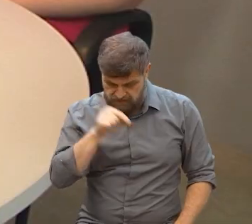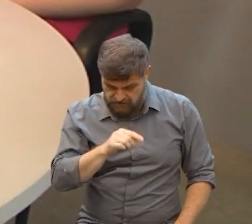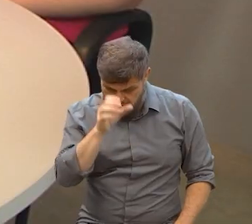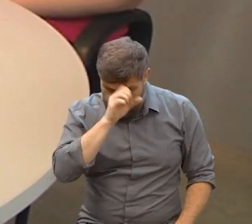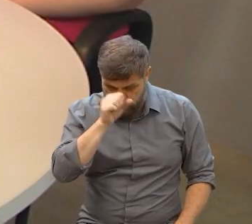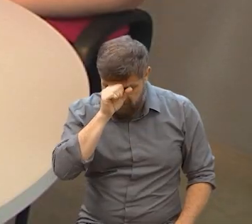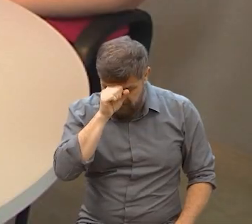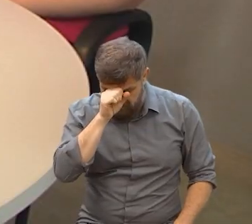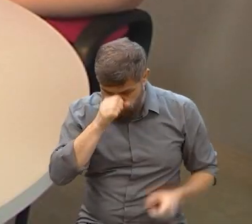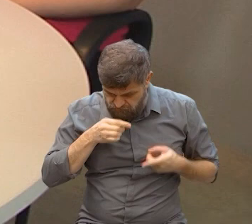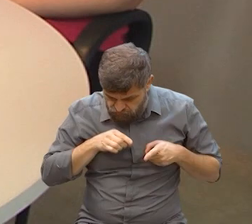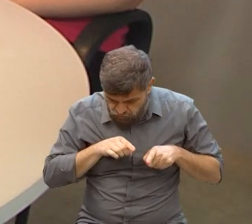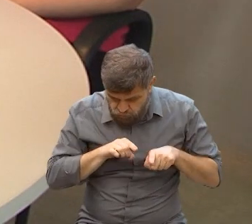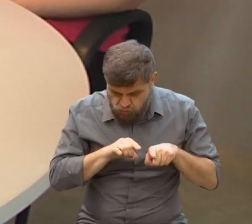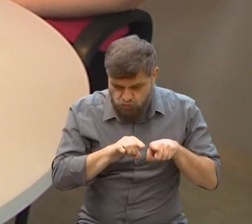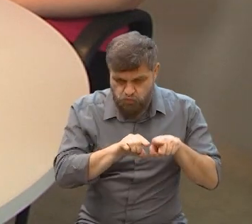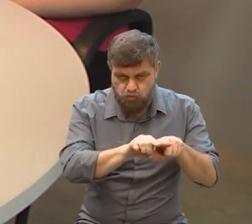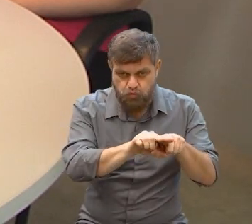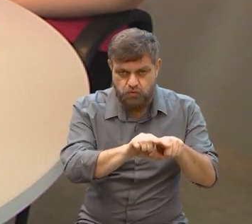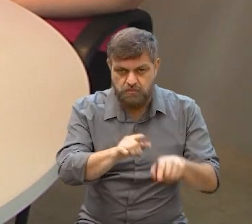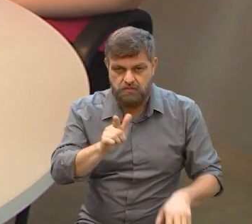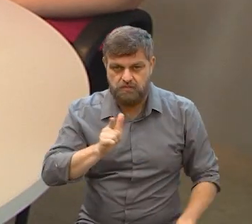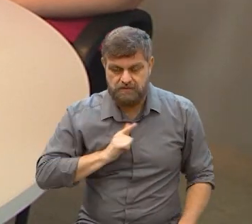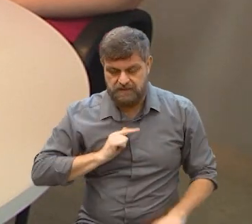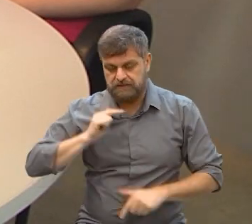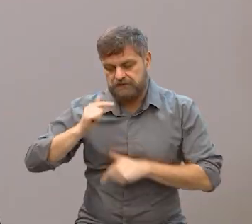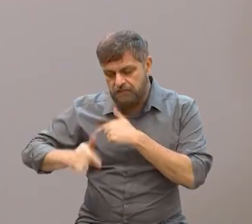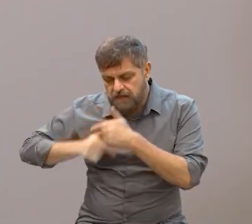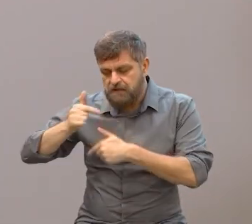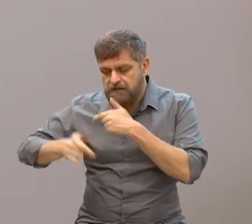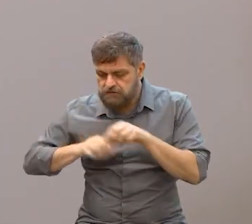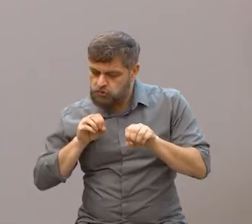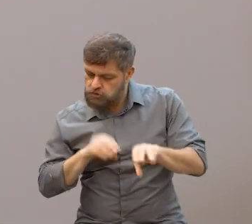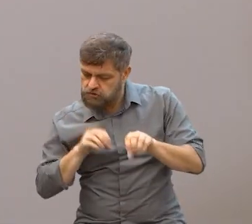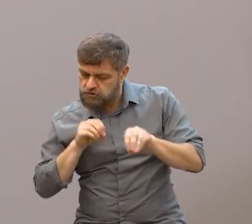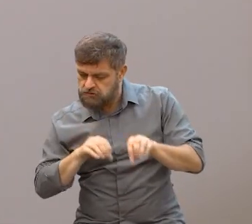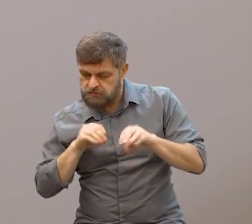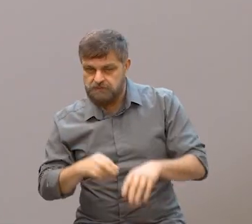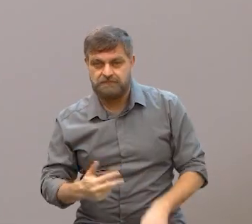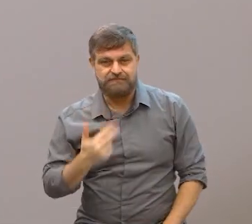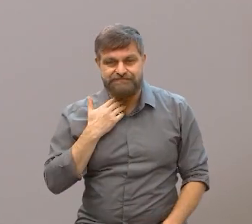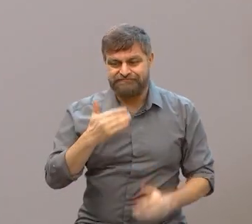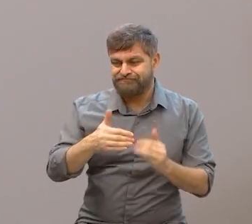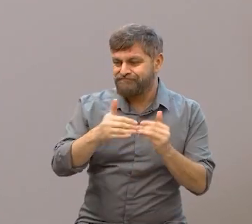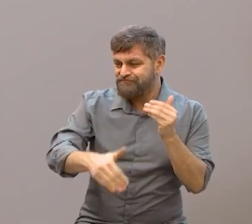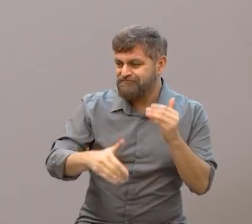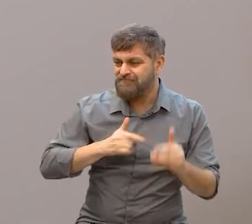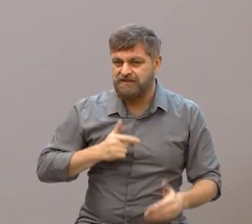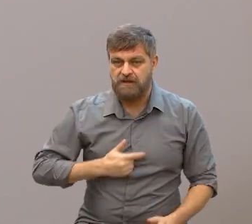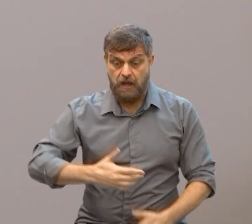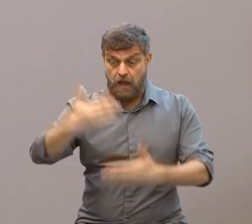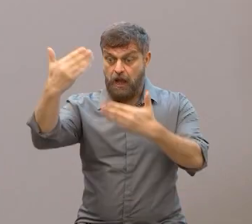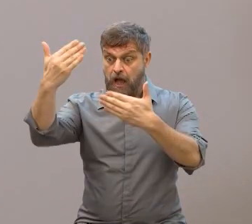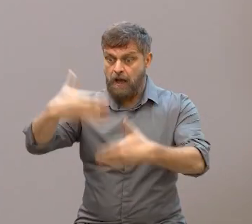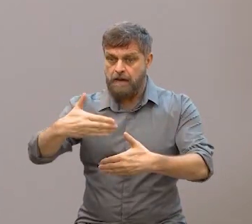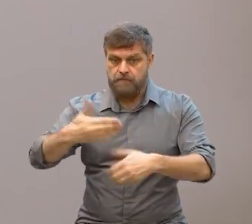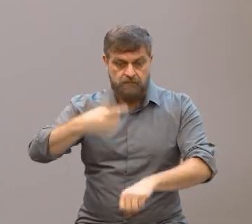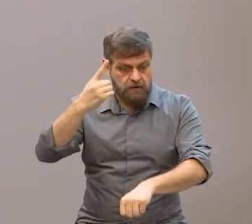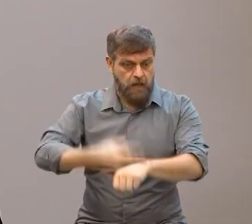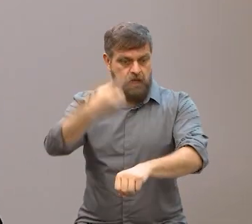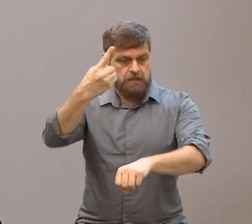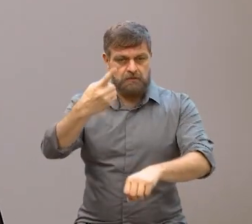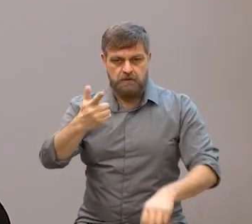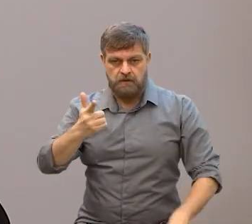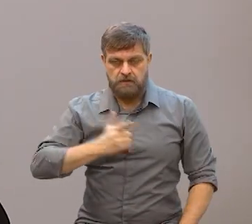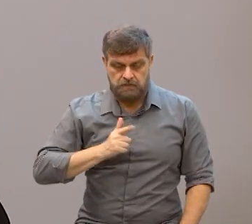em consonância com o que você deu, no caminho, né? Se o que você trabalhou, ela não tem sentido nenhum em aplicar uma avaliação dessa, não uma